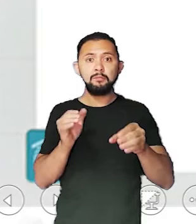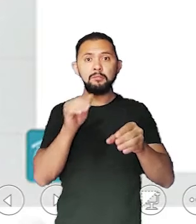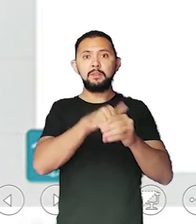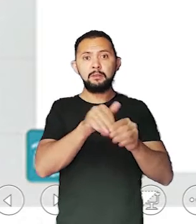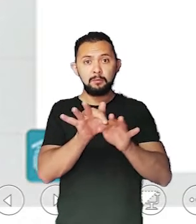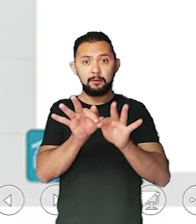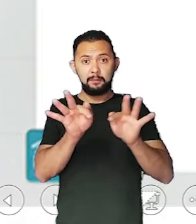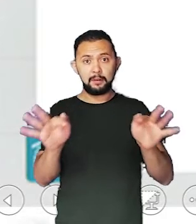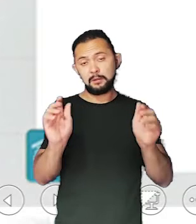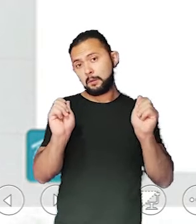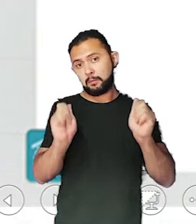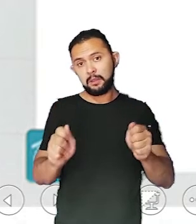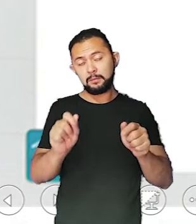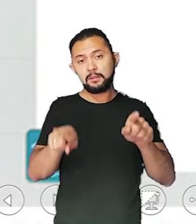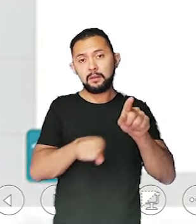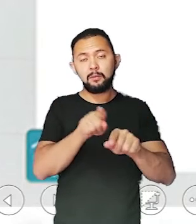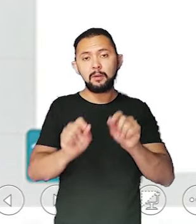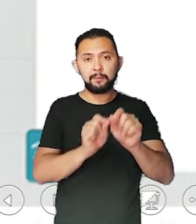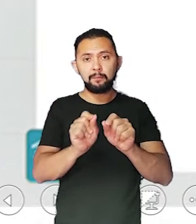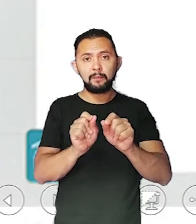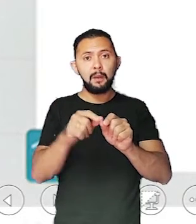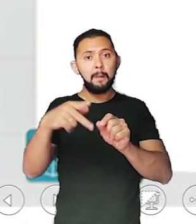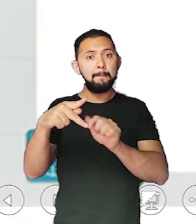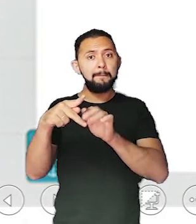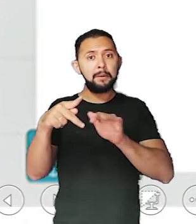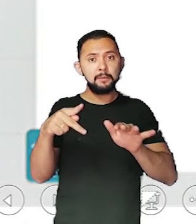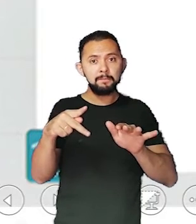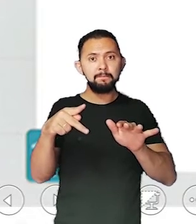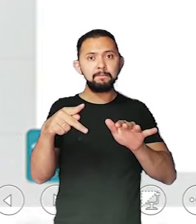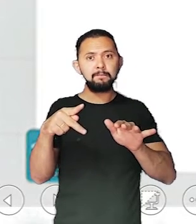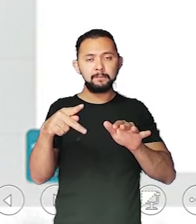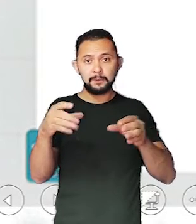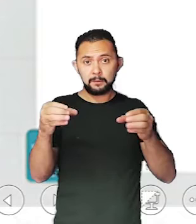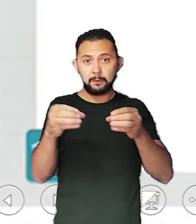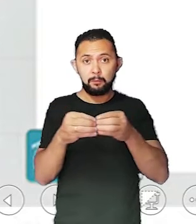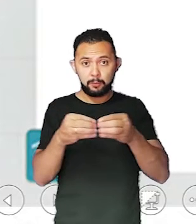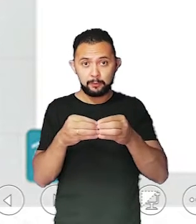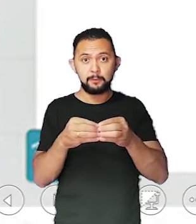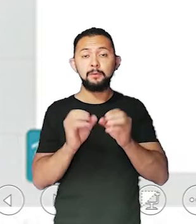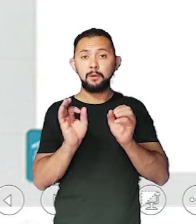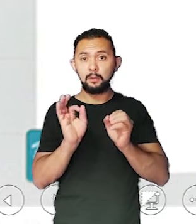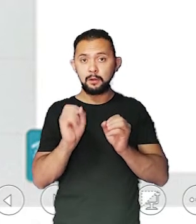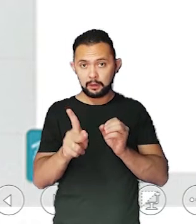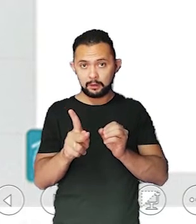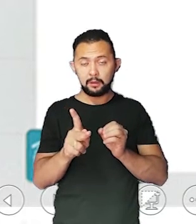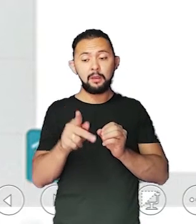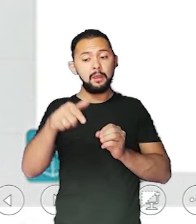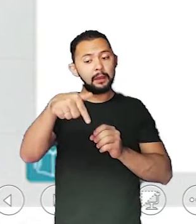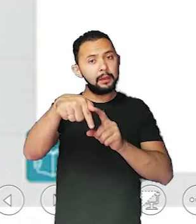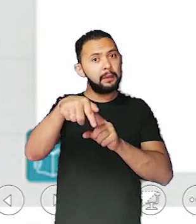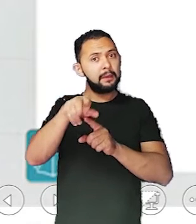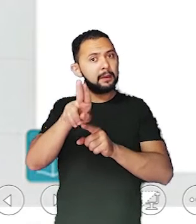gente agora pode considerar e chamar de período composto. Nós temos aqui um período composto. E esse que